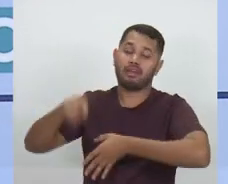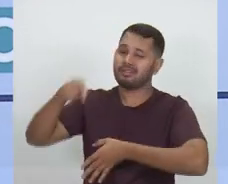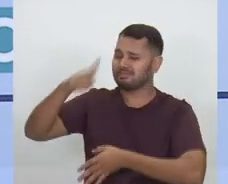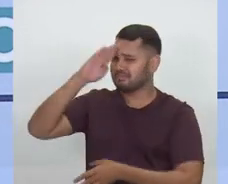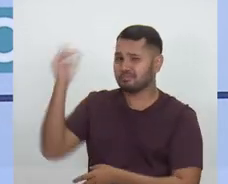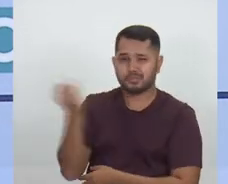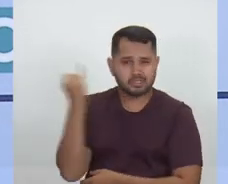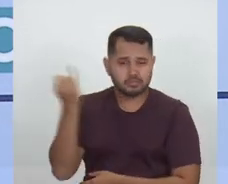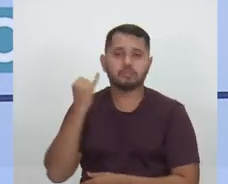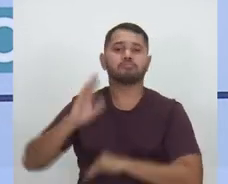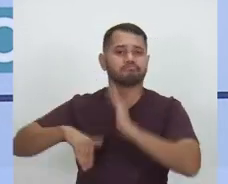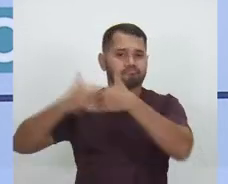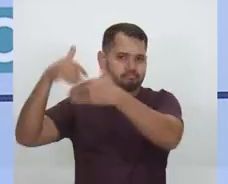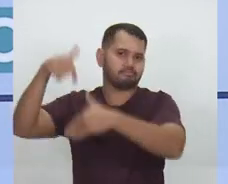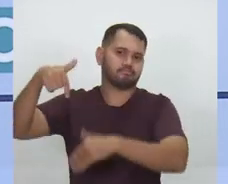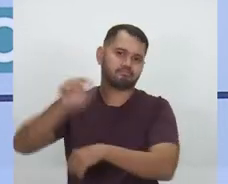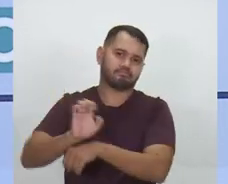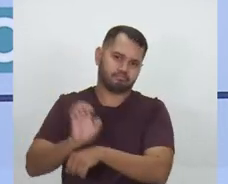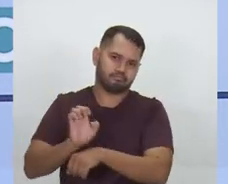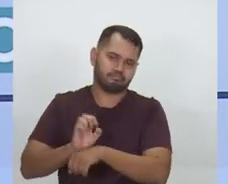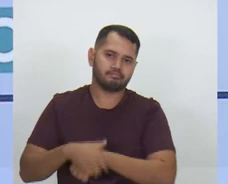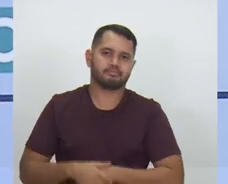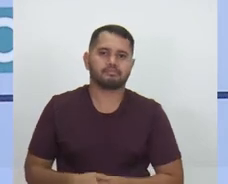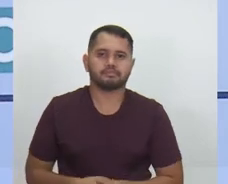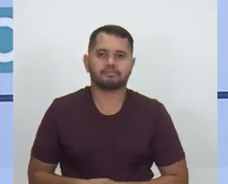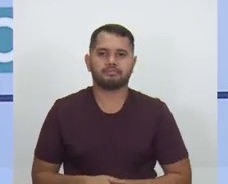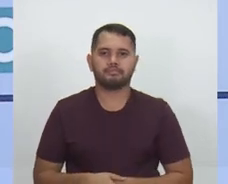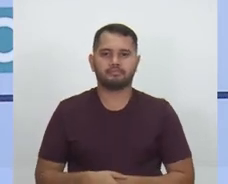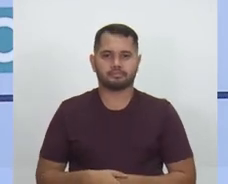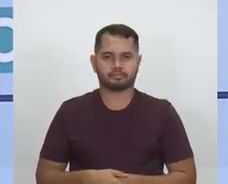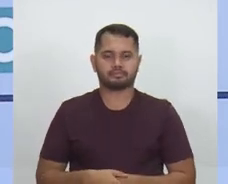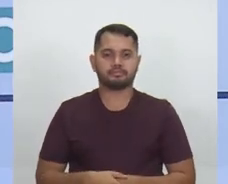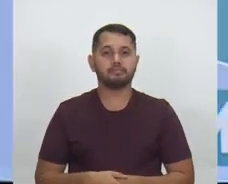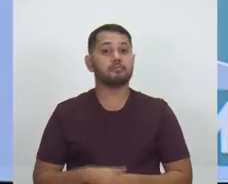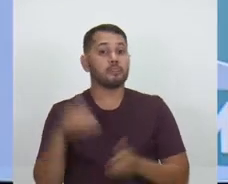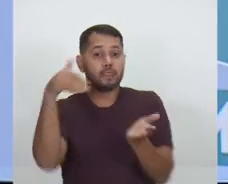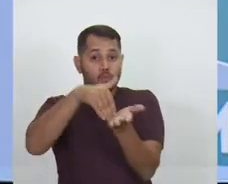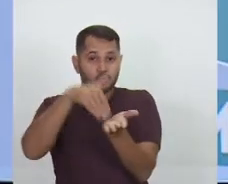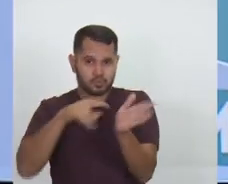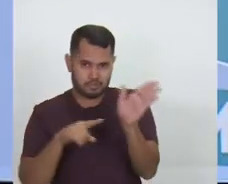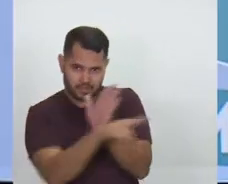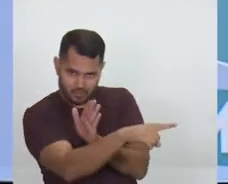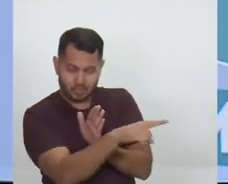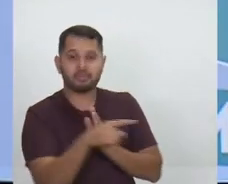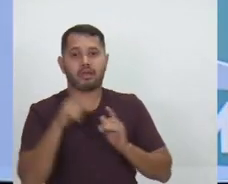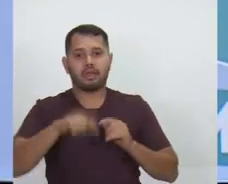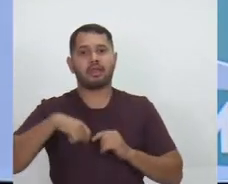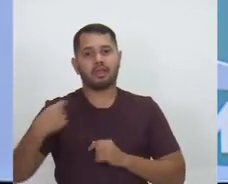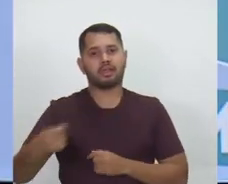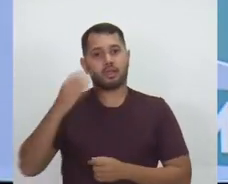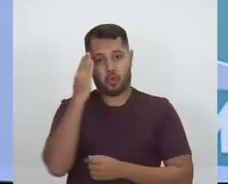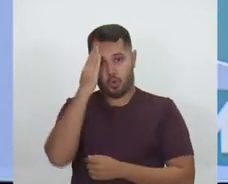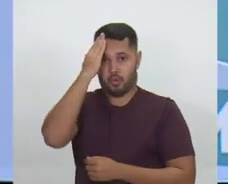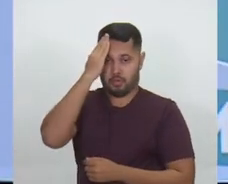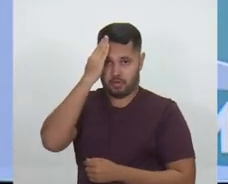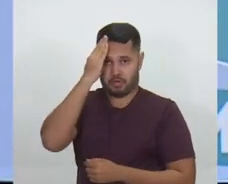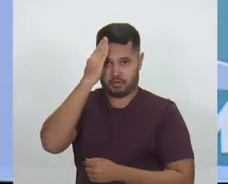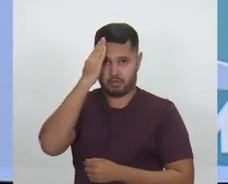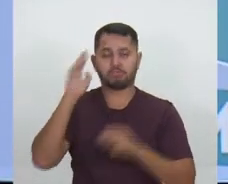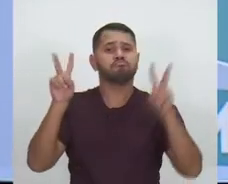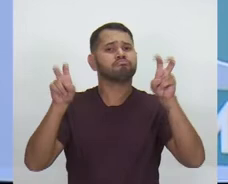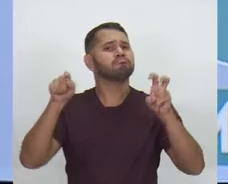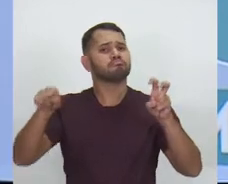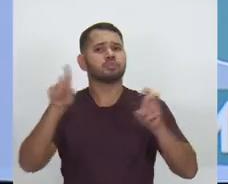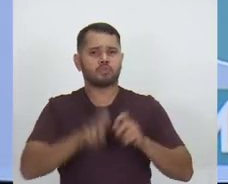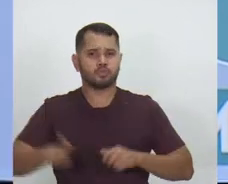para o desenvolvimento do estado do amazonas a última pergunta nesse bloco o candidato omar aziz o tema que seu